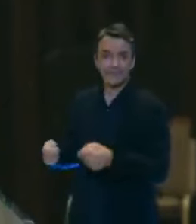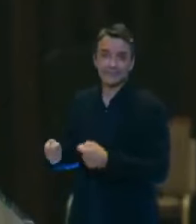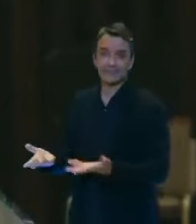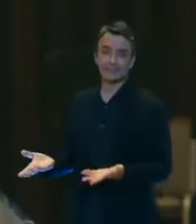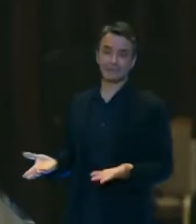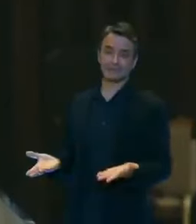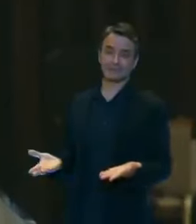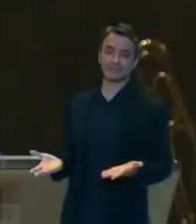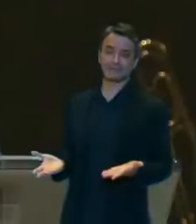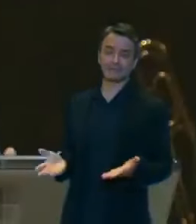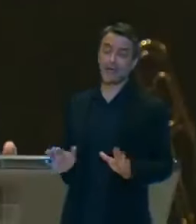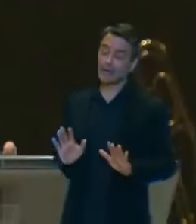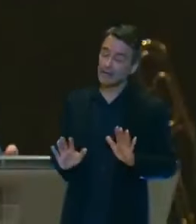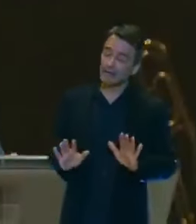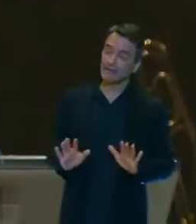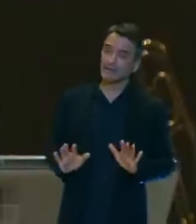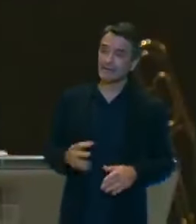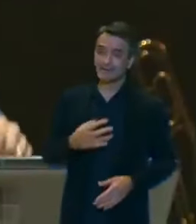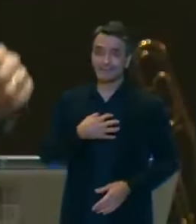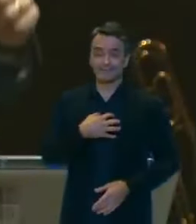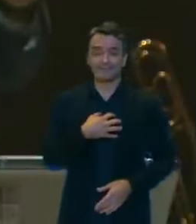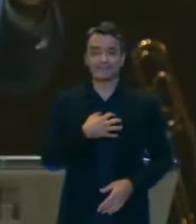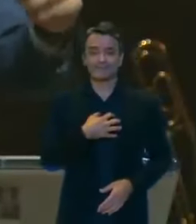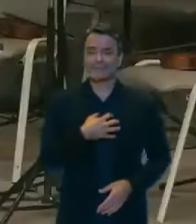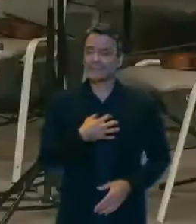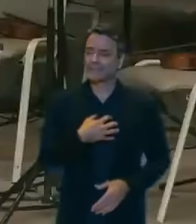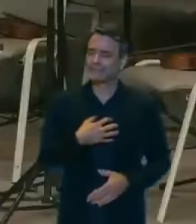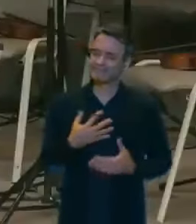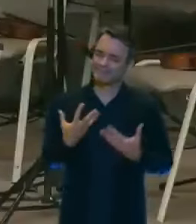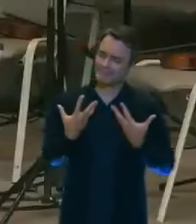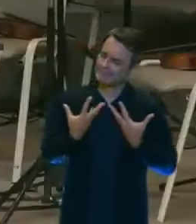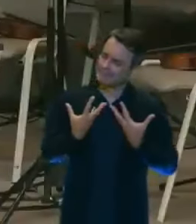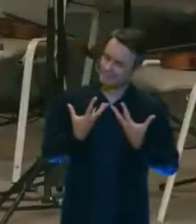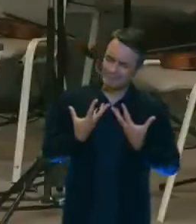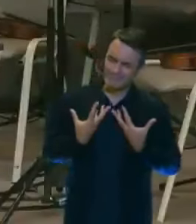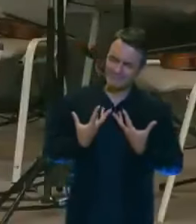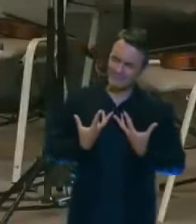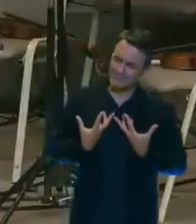eu confesso que algumas vezes me senti esgotado,